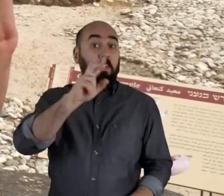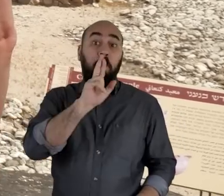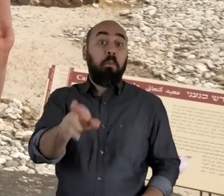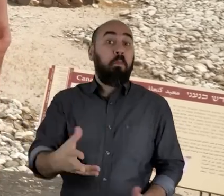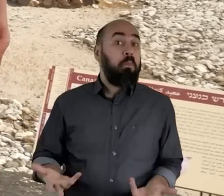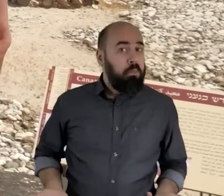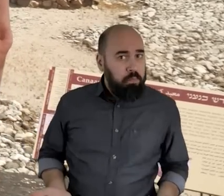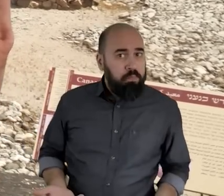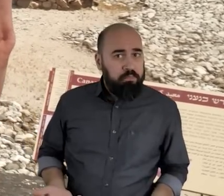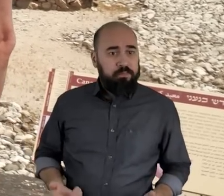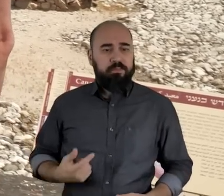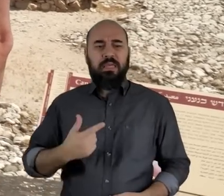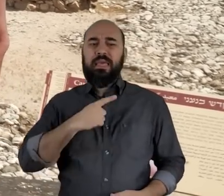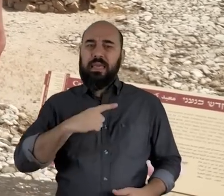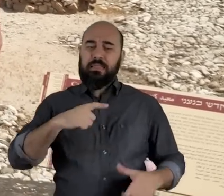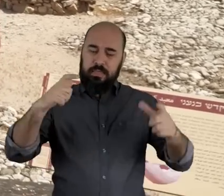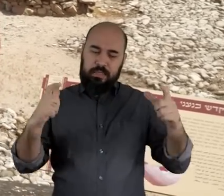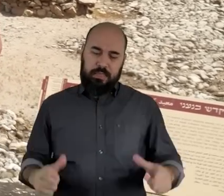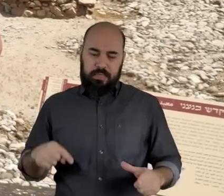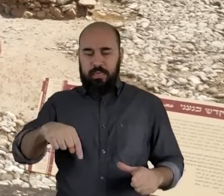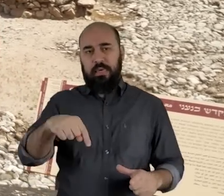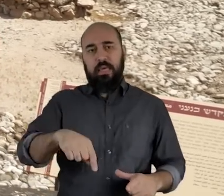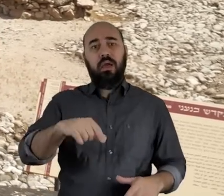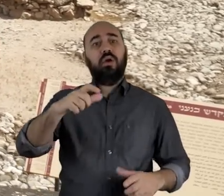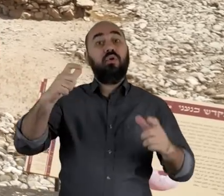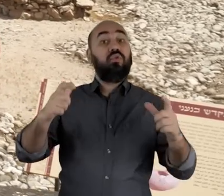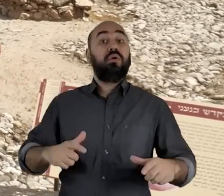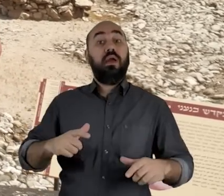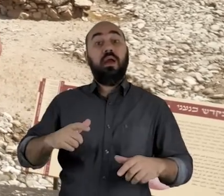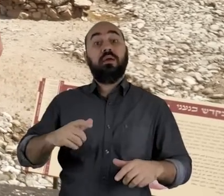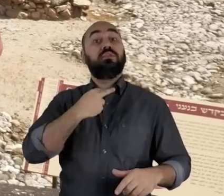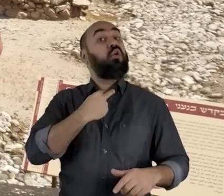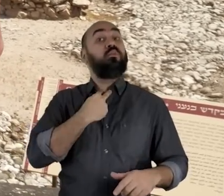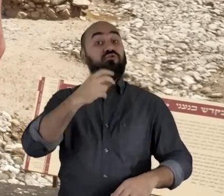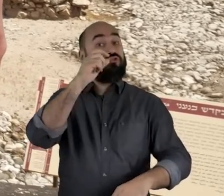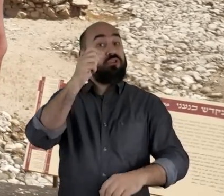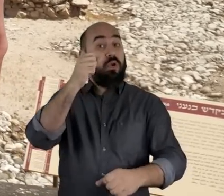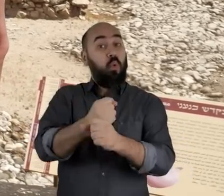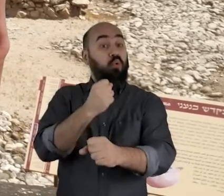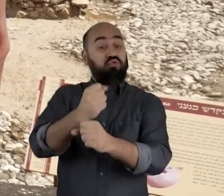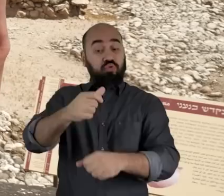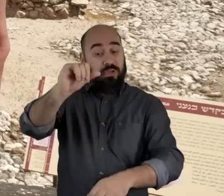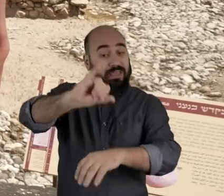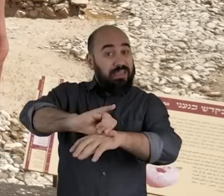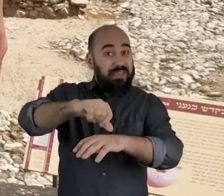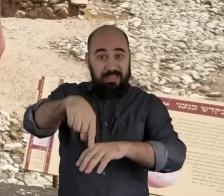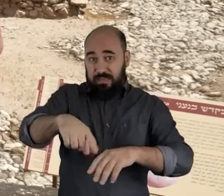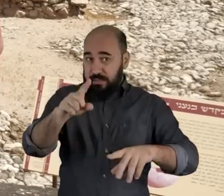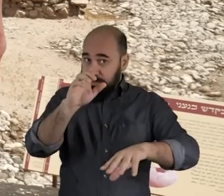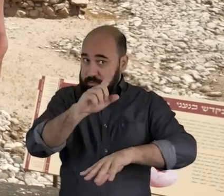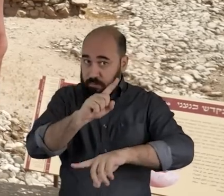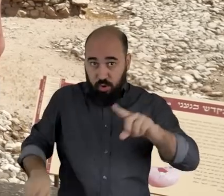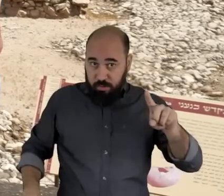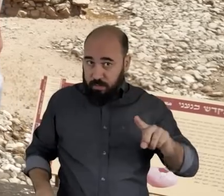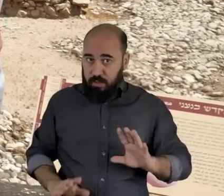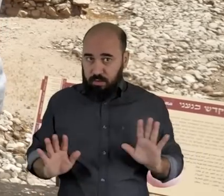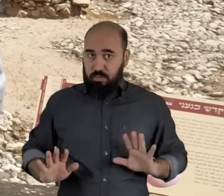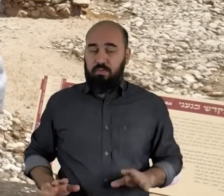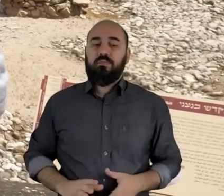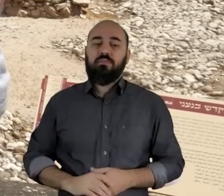da cidade que nós chamaríamos de setor tabu, onde eles não construíram nada ali em cima no período do ferro. Porém, aqui eu tenho um